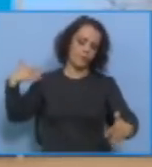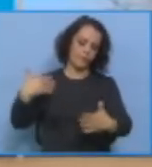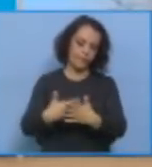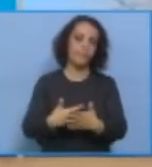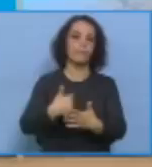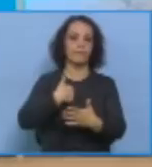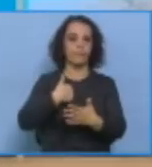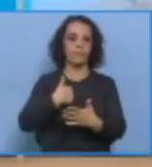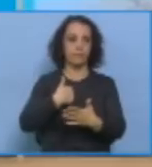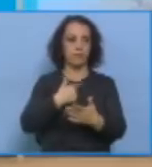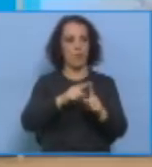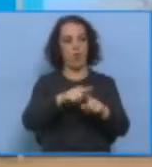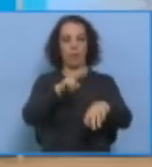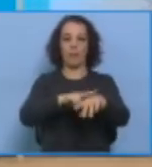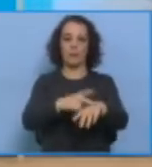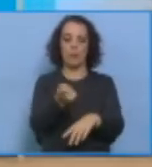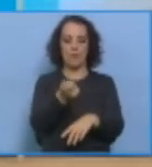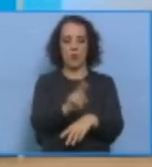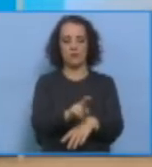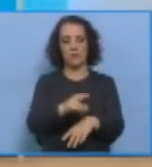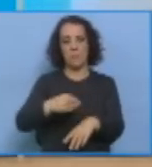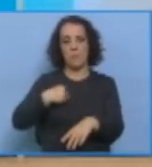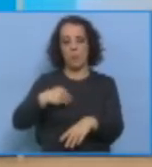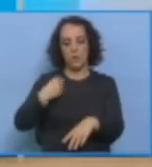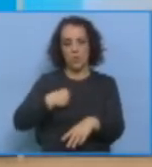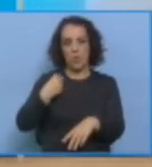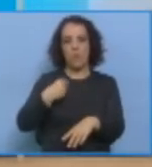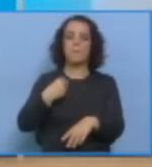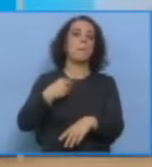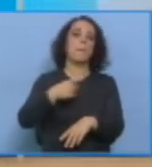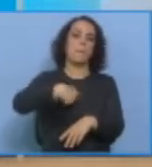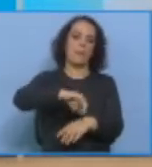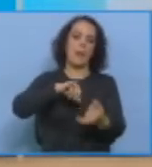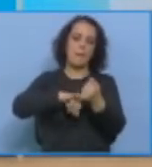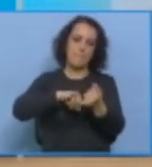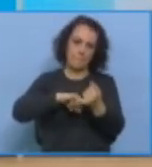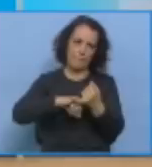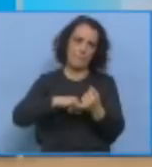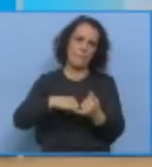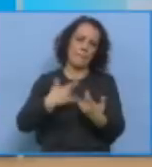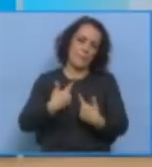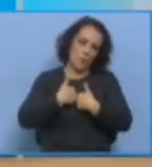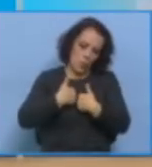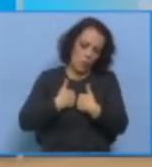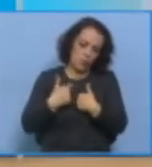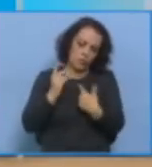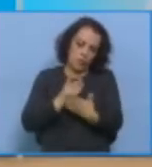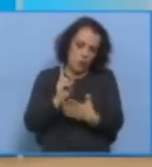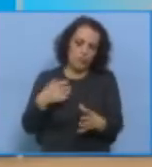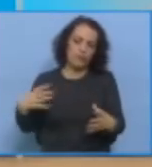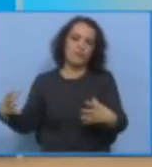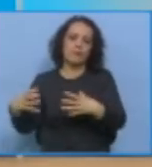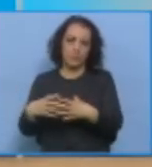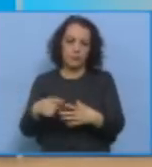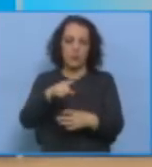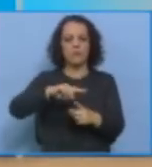uma herança tão bonita destes anos de vida da associação, e que eu, salvo seja... São bem dos anos 90,